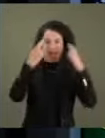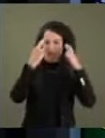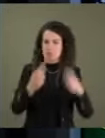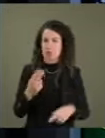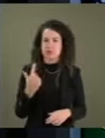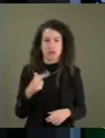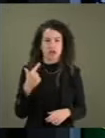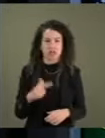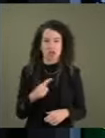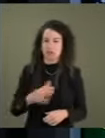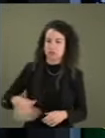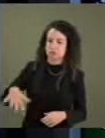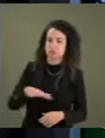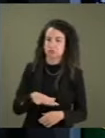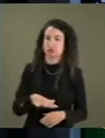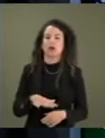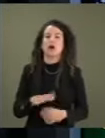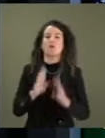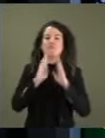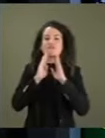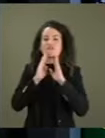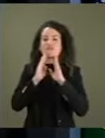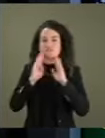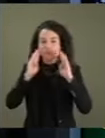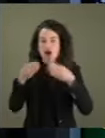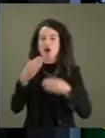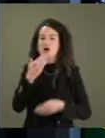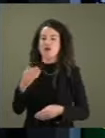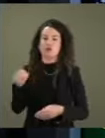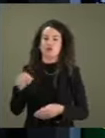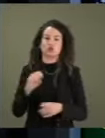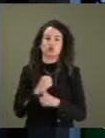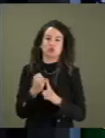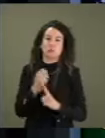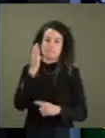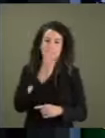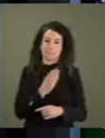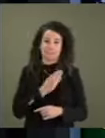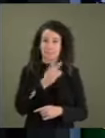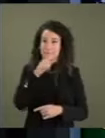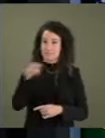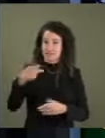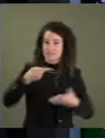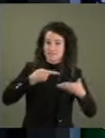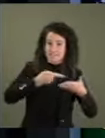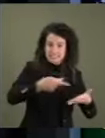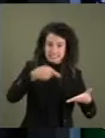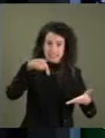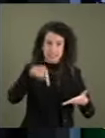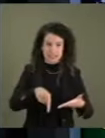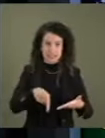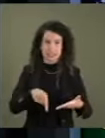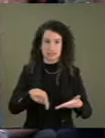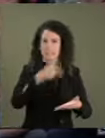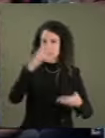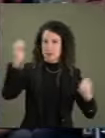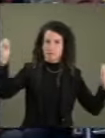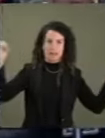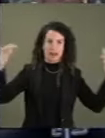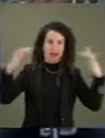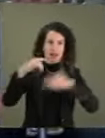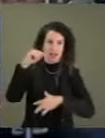brasileira. E eu quero cumprimentar as pessoas que estão aqui, nos visitando aqui no Senado Federal, nessa sessão não